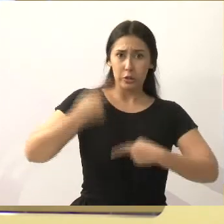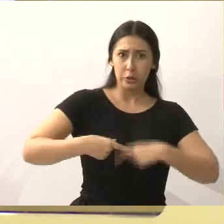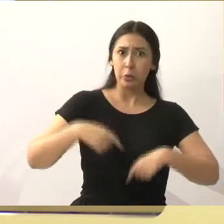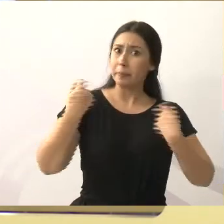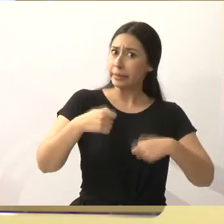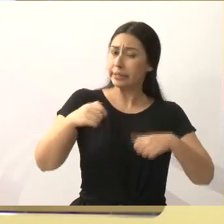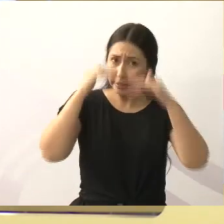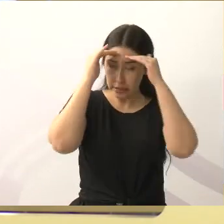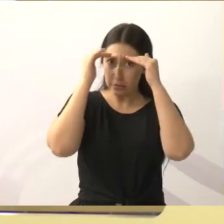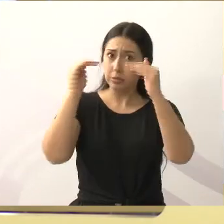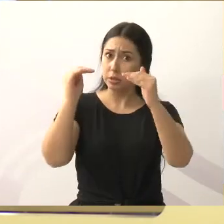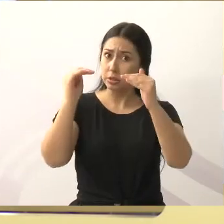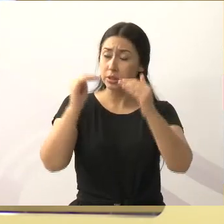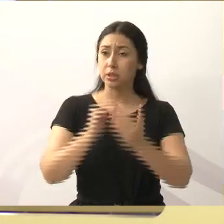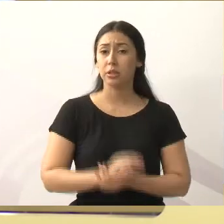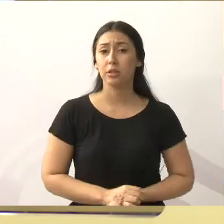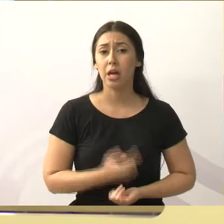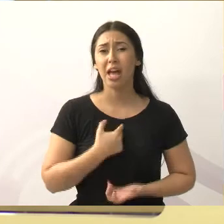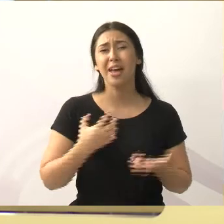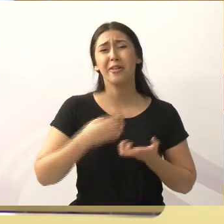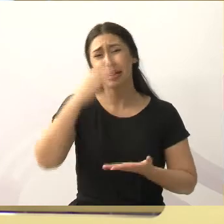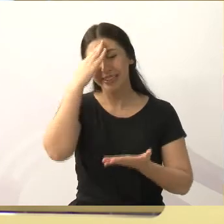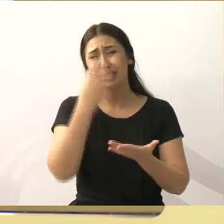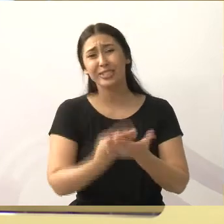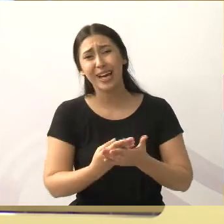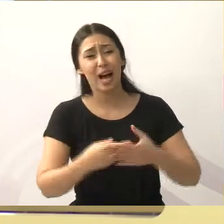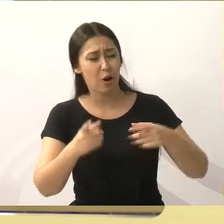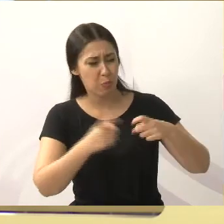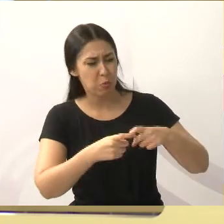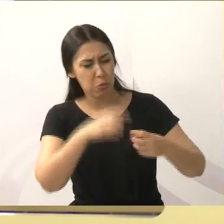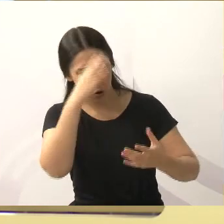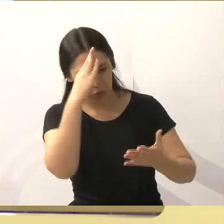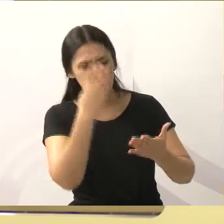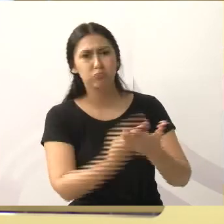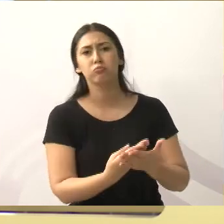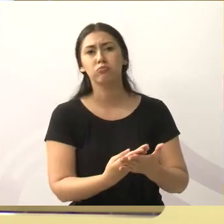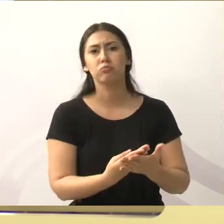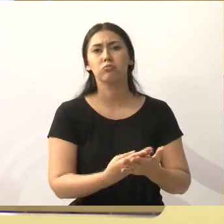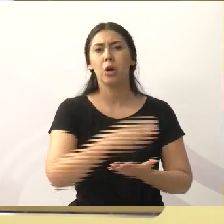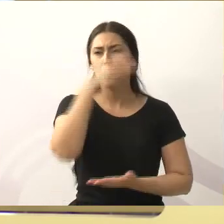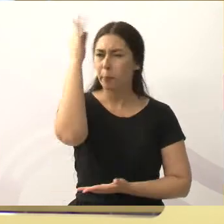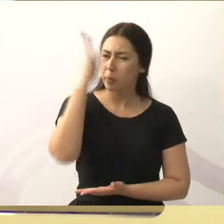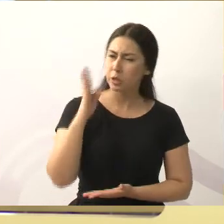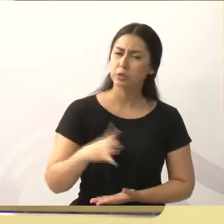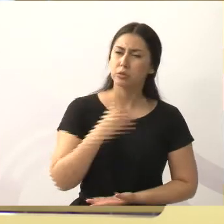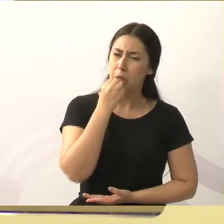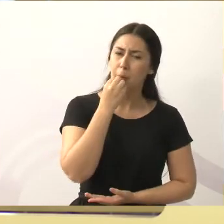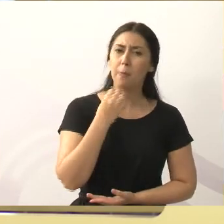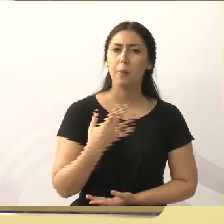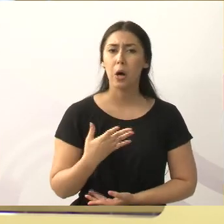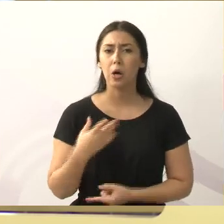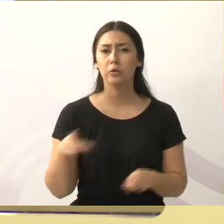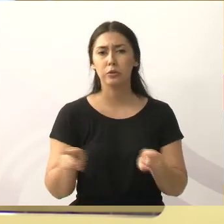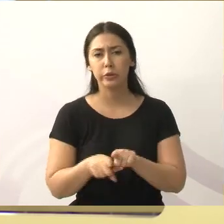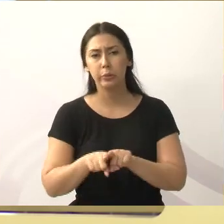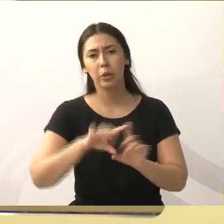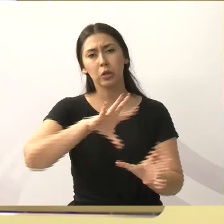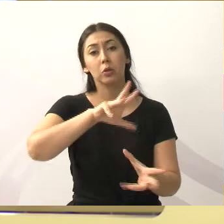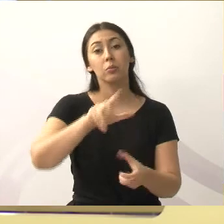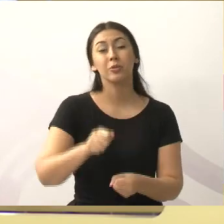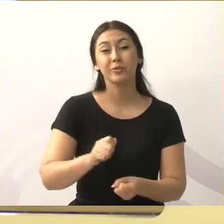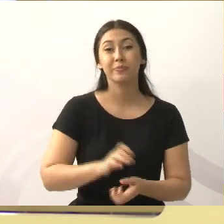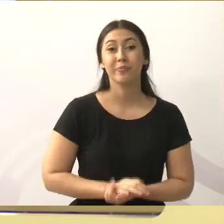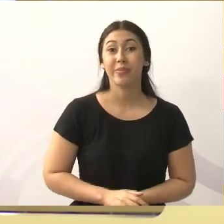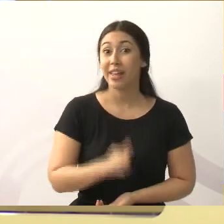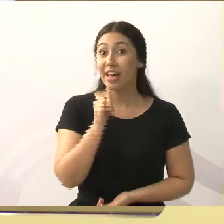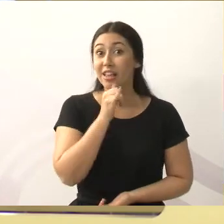questionamento. Eu ainda quero acreditar na medicina do nosso país, do Brasil, que é muito avançado, enfim, de todo o mundo. E a Itália pagou